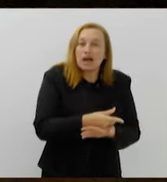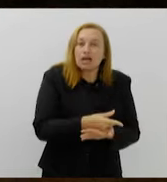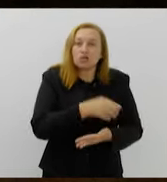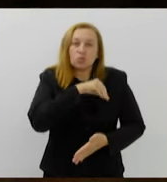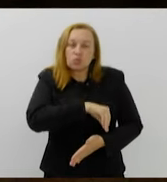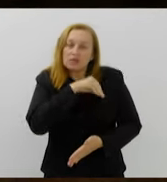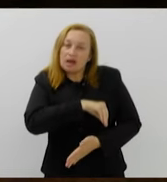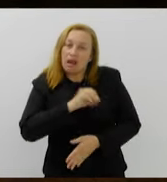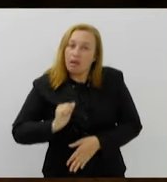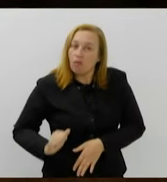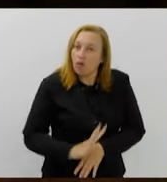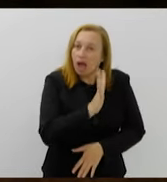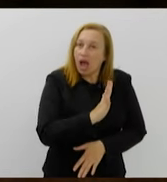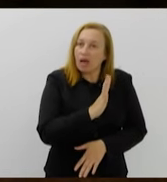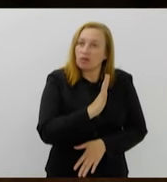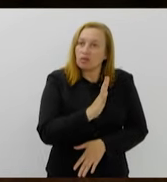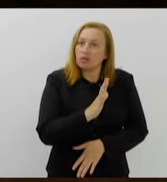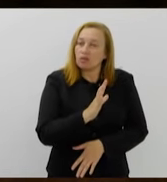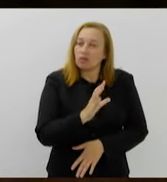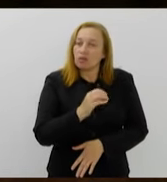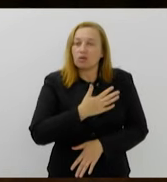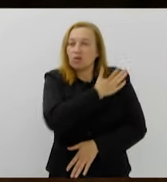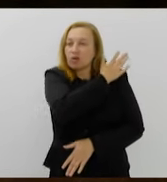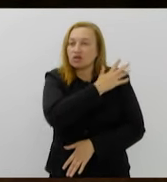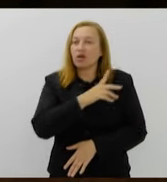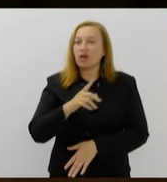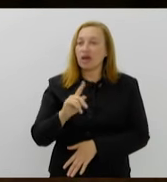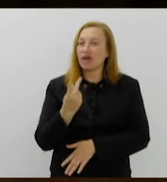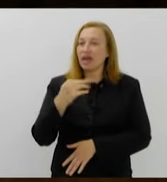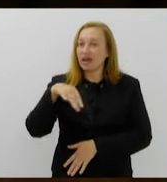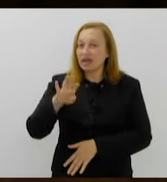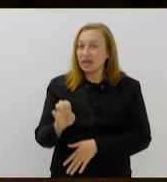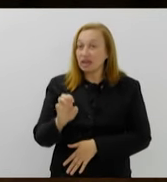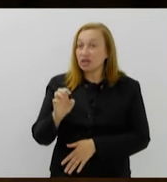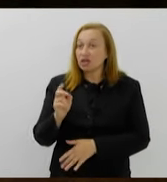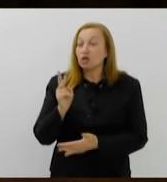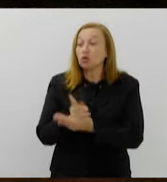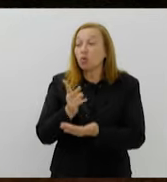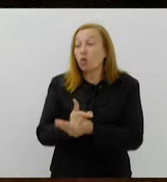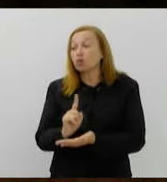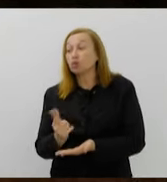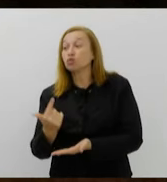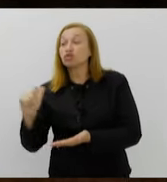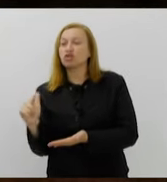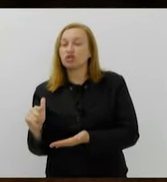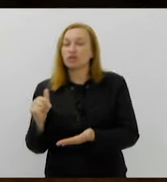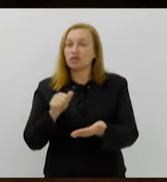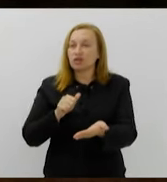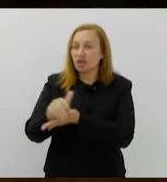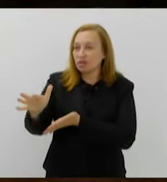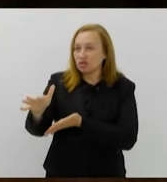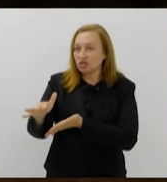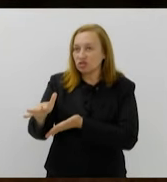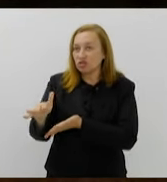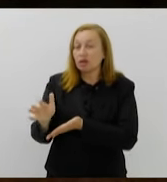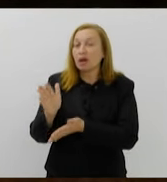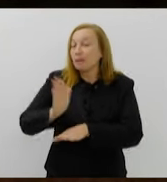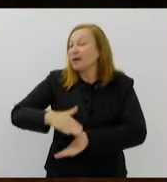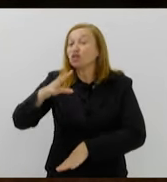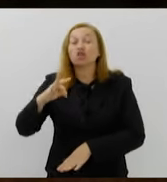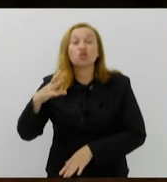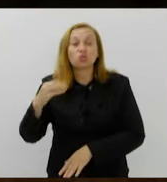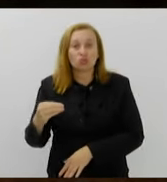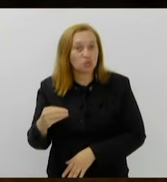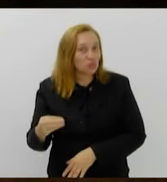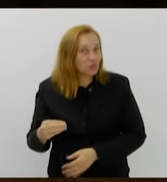dia seguinte ao qual ele foi demitido do cargo de Secretário da polícia militar e mais do que isso mais do que